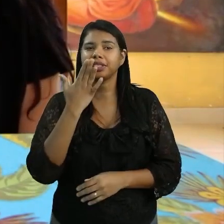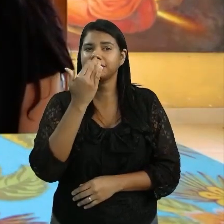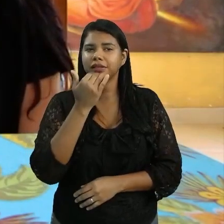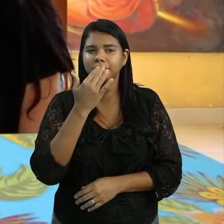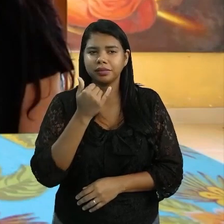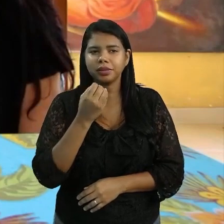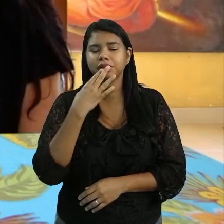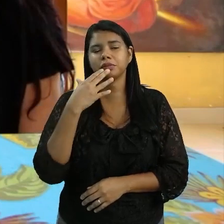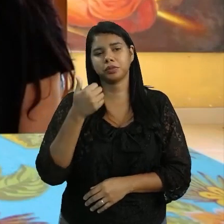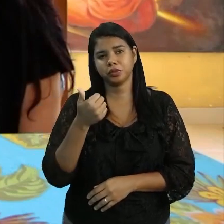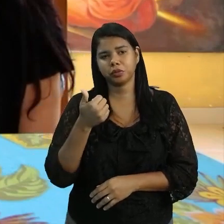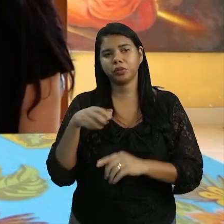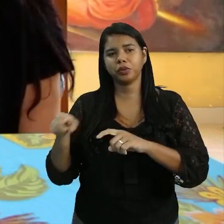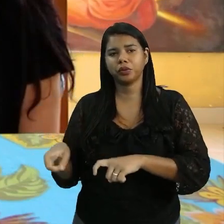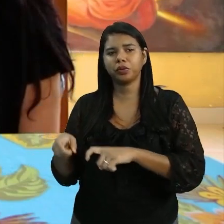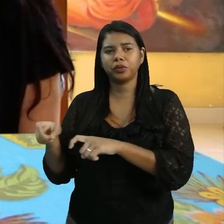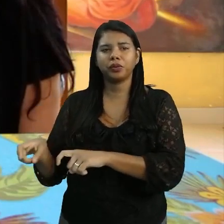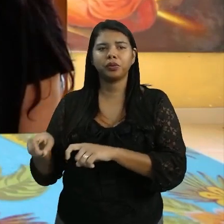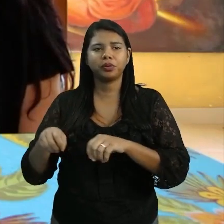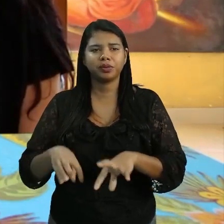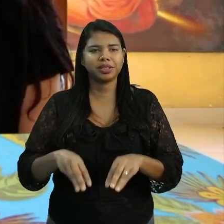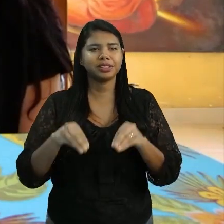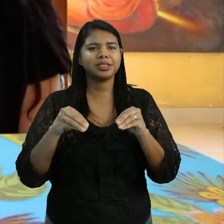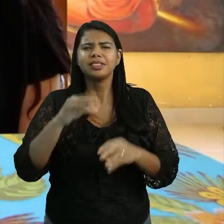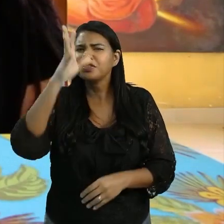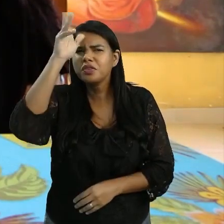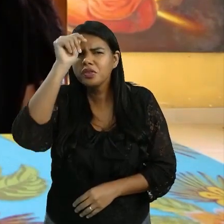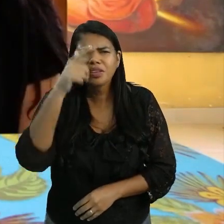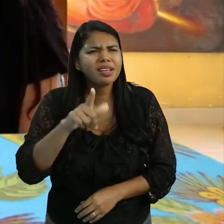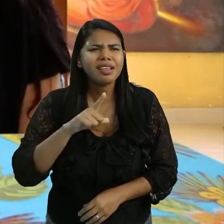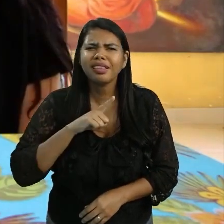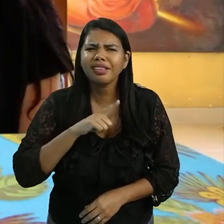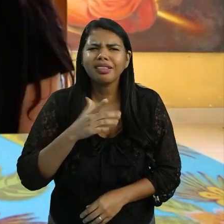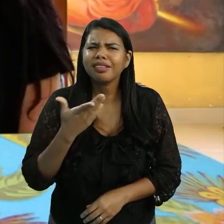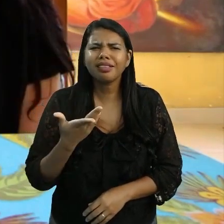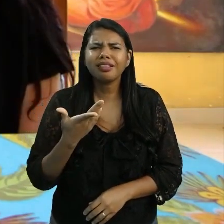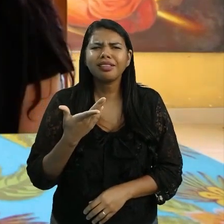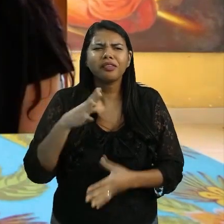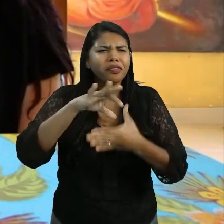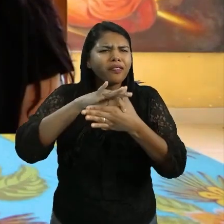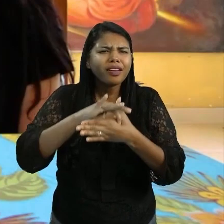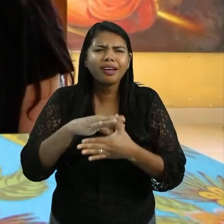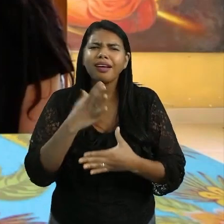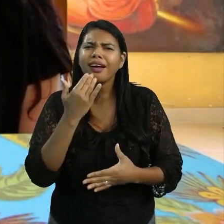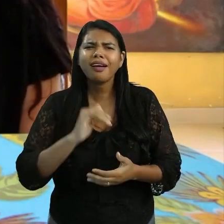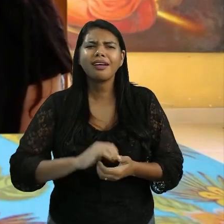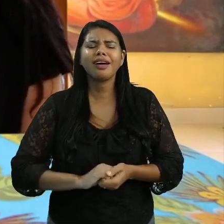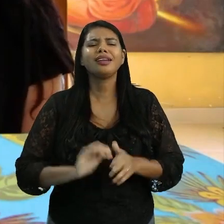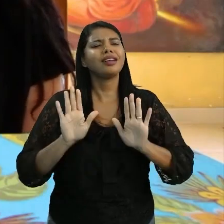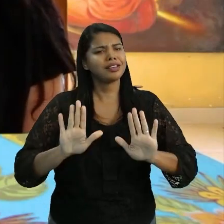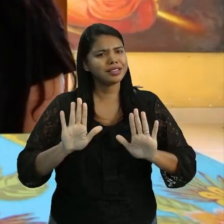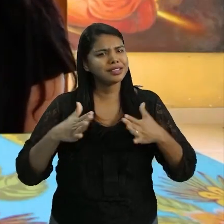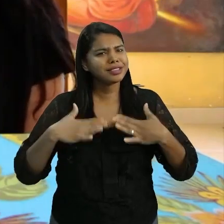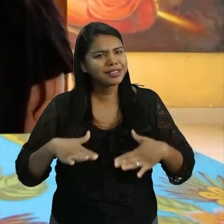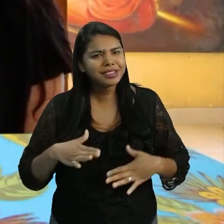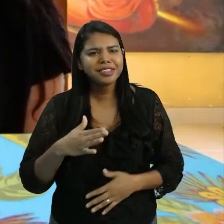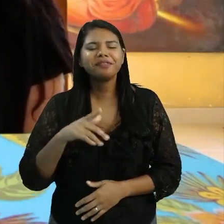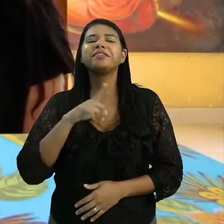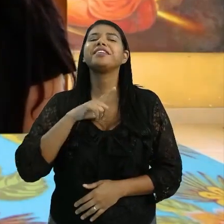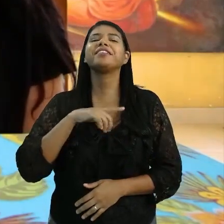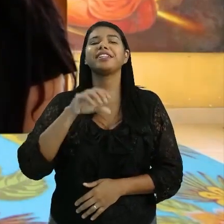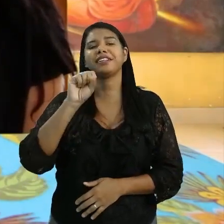Ecovila, elas se surpreendem, elas já esperam que seja assim o tipo de alimentação, como funciona?